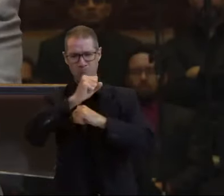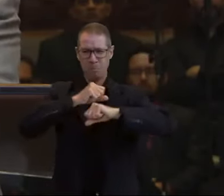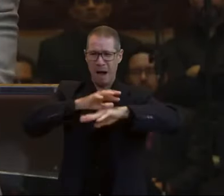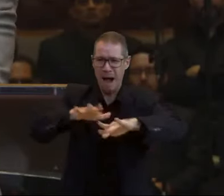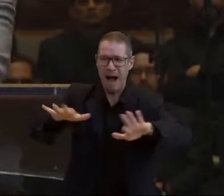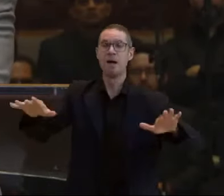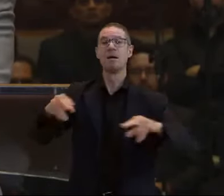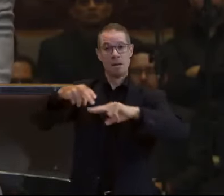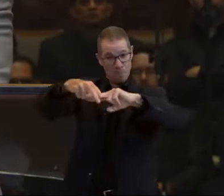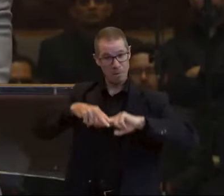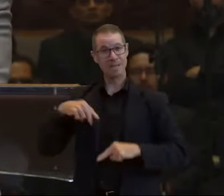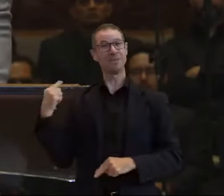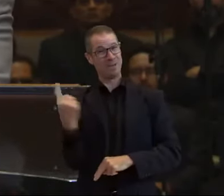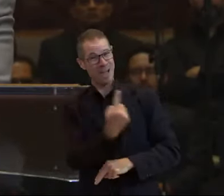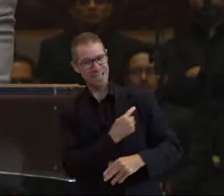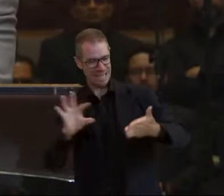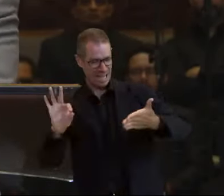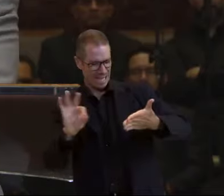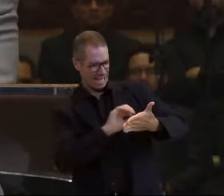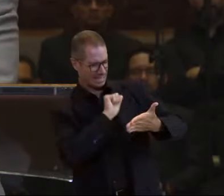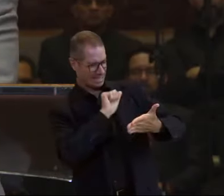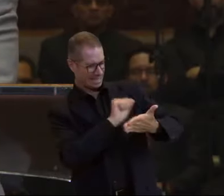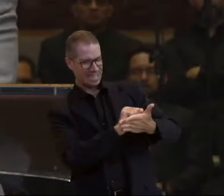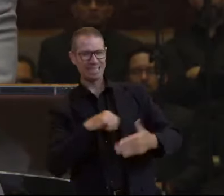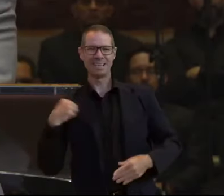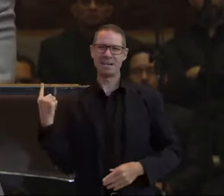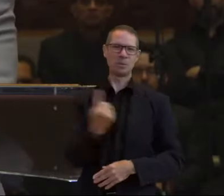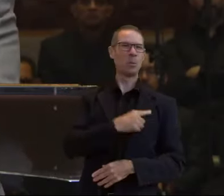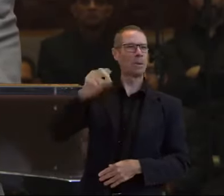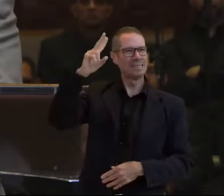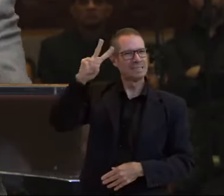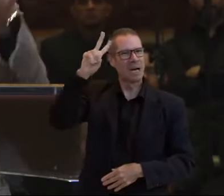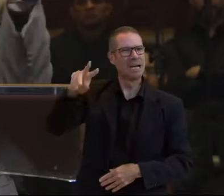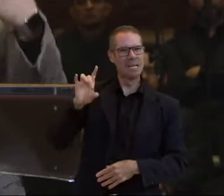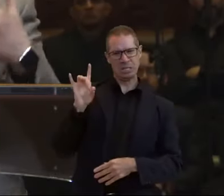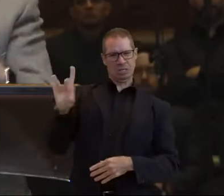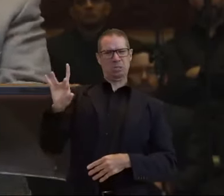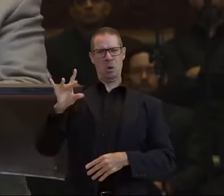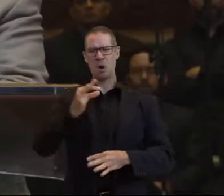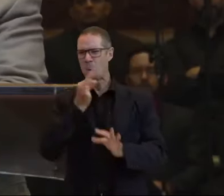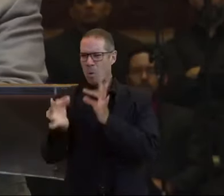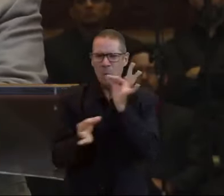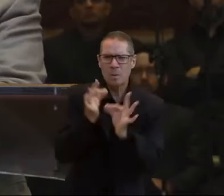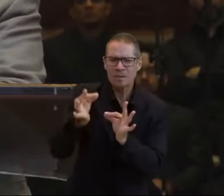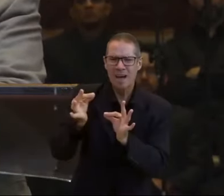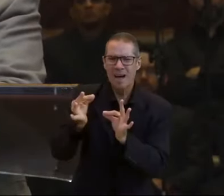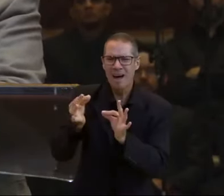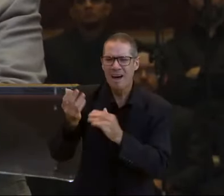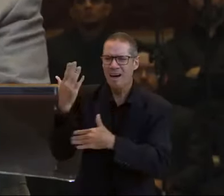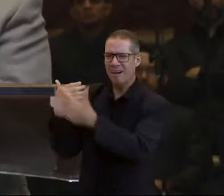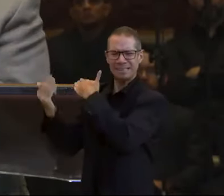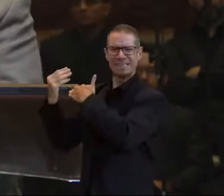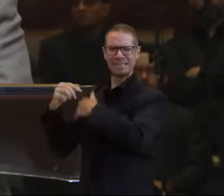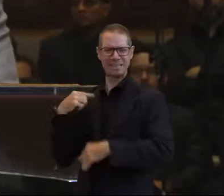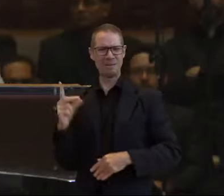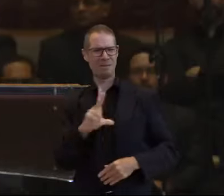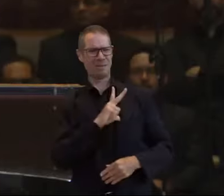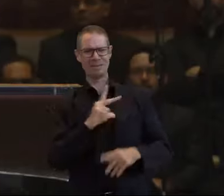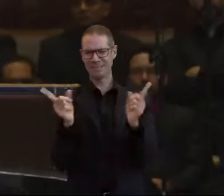E é por isso que a gente registra a nossa história, não só para contar as nossas origens,